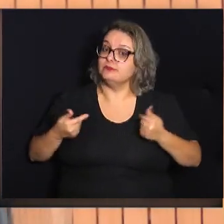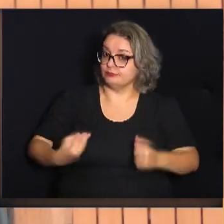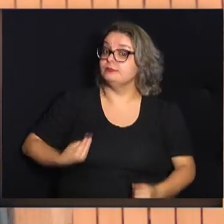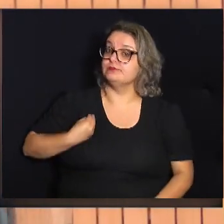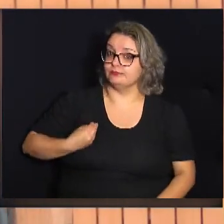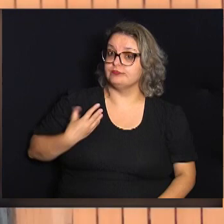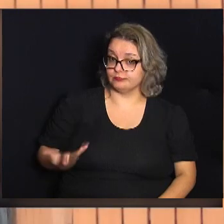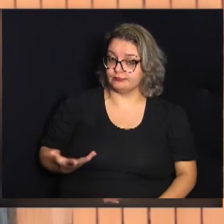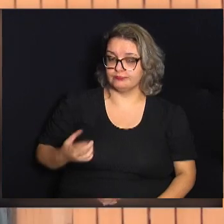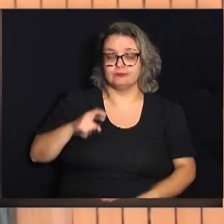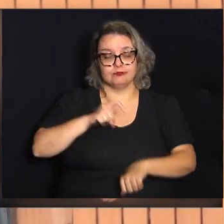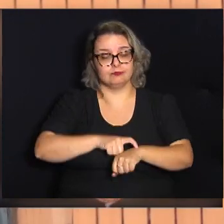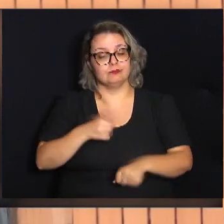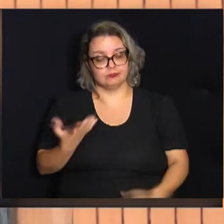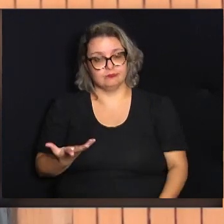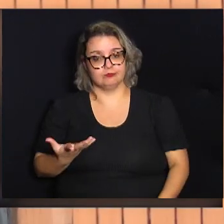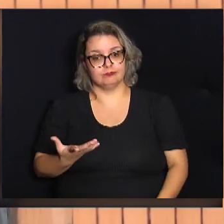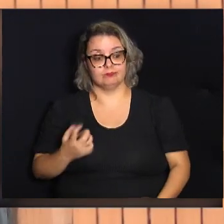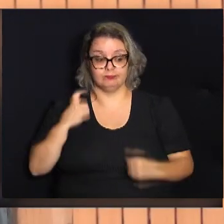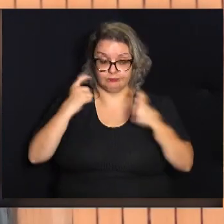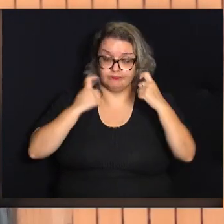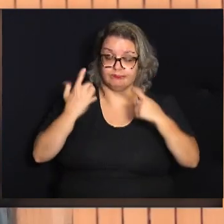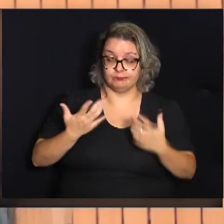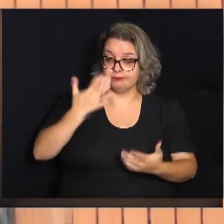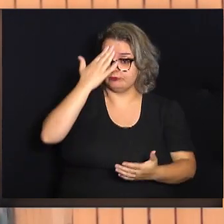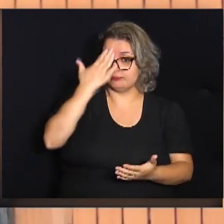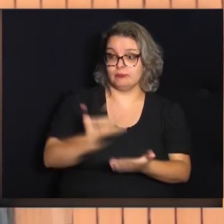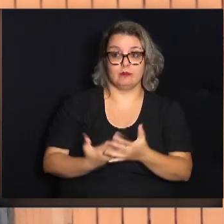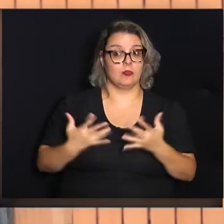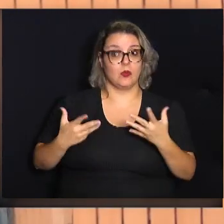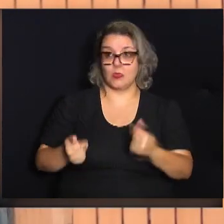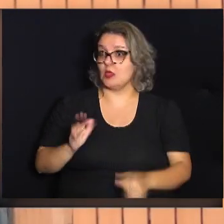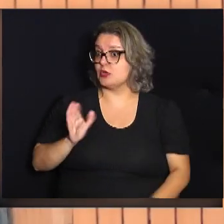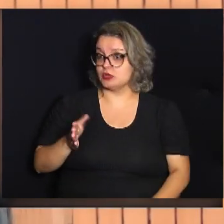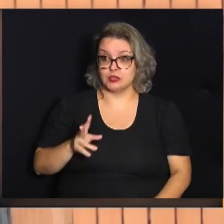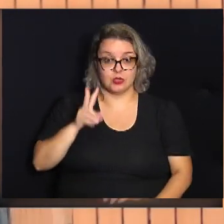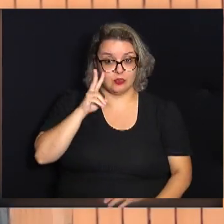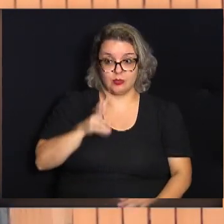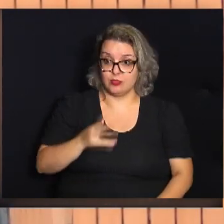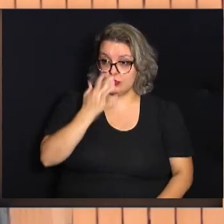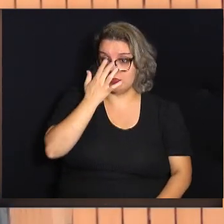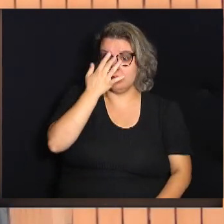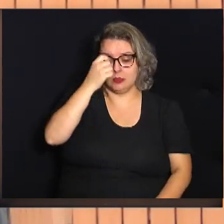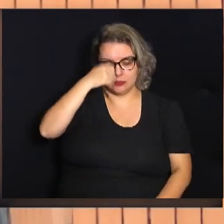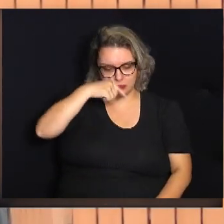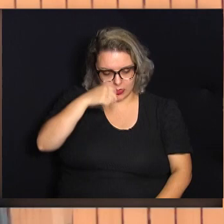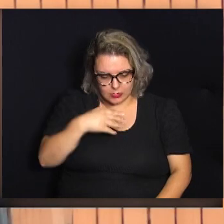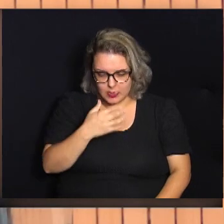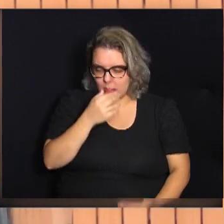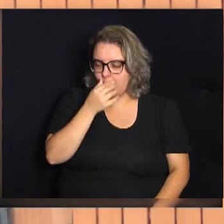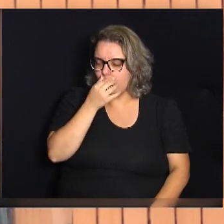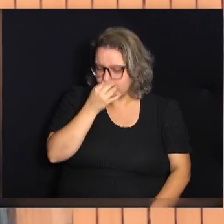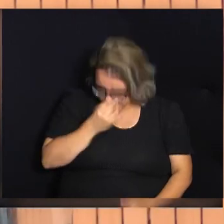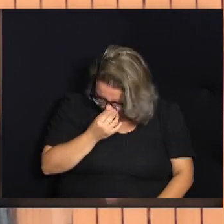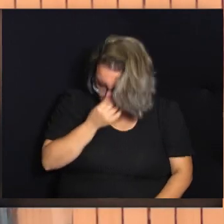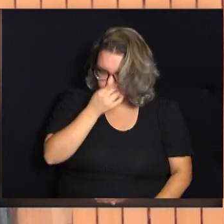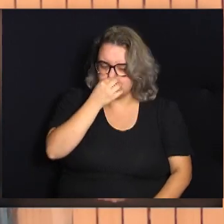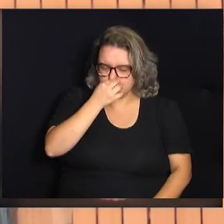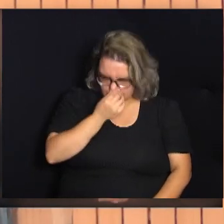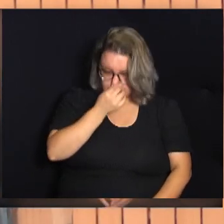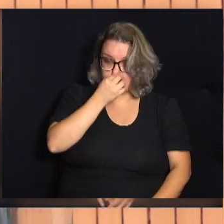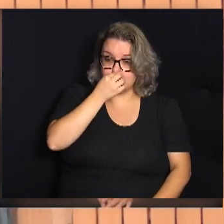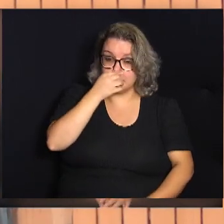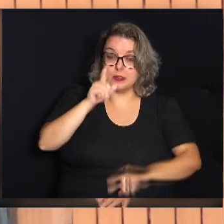é? Porque a mudança climática, a crise ambiental, ela já existe, ela já produz efeito há muito tempo. Mas eu acho